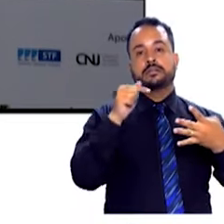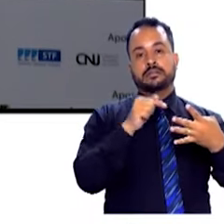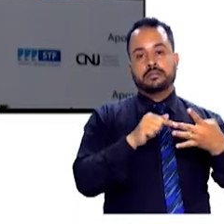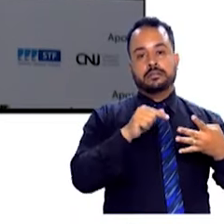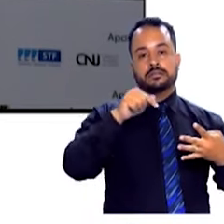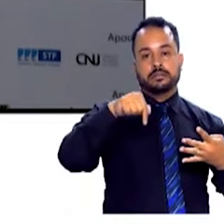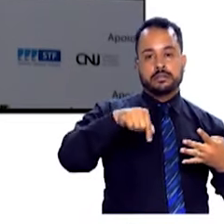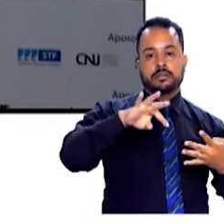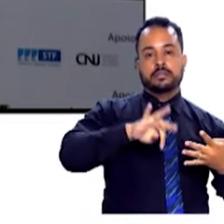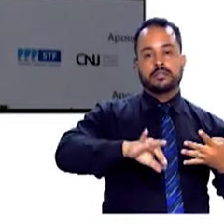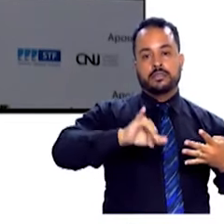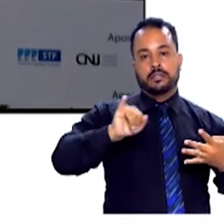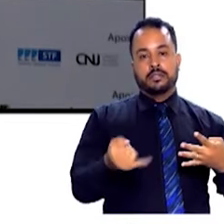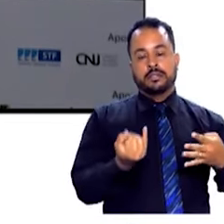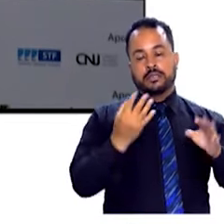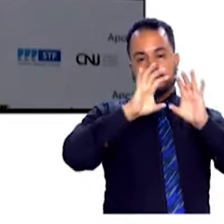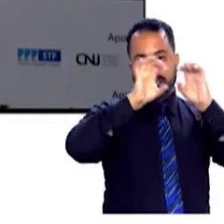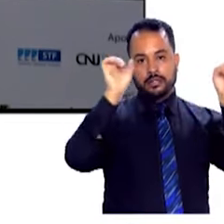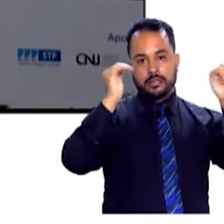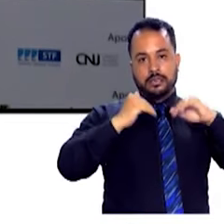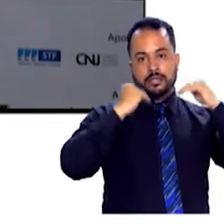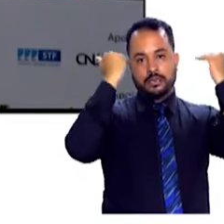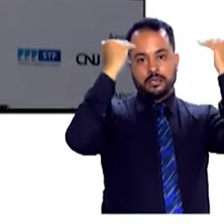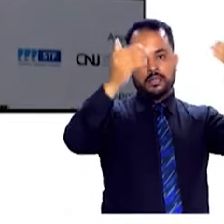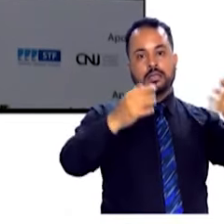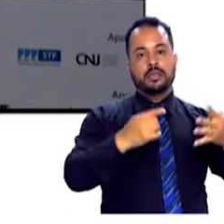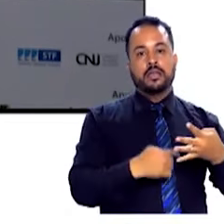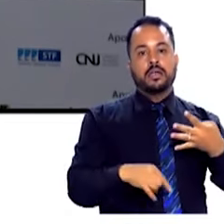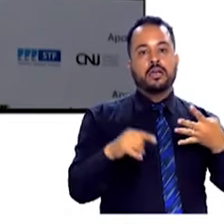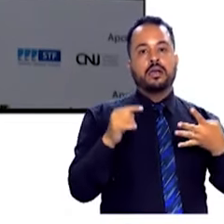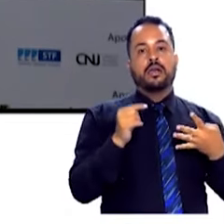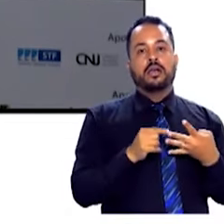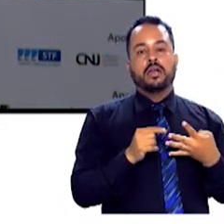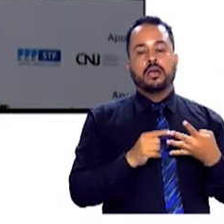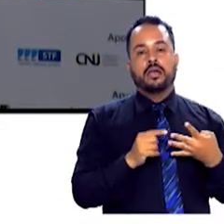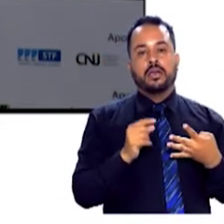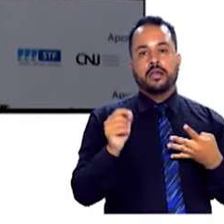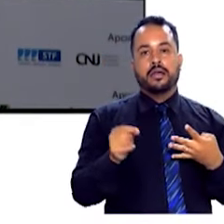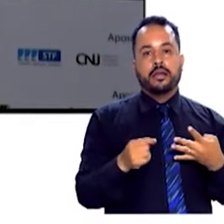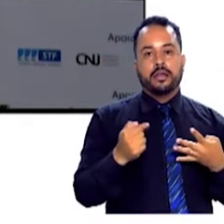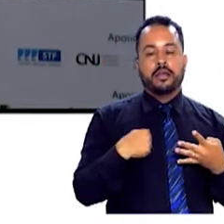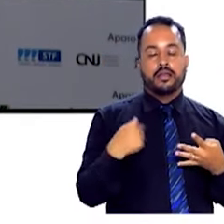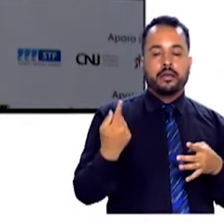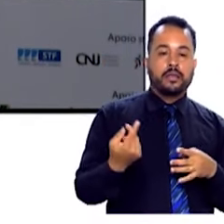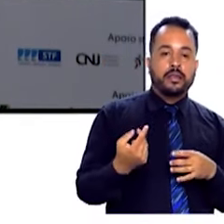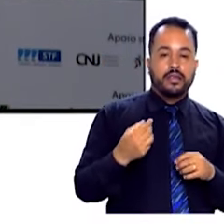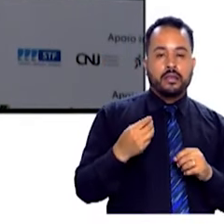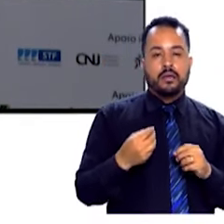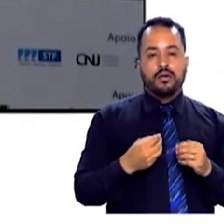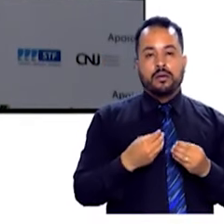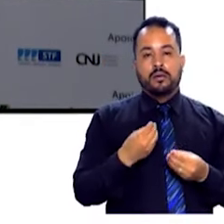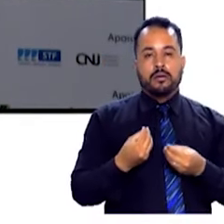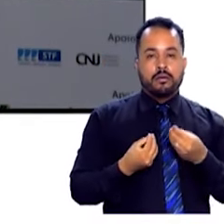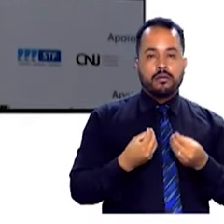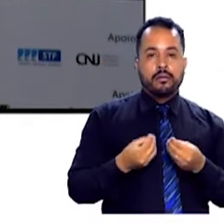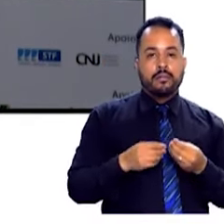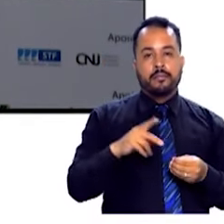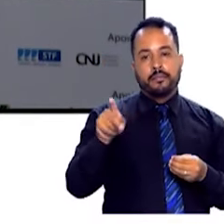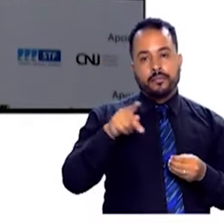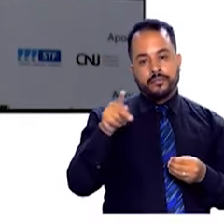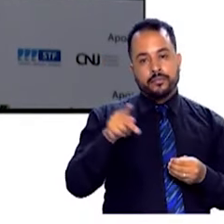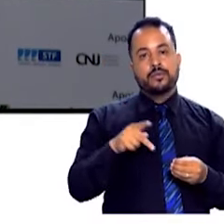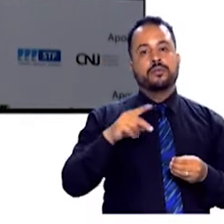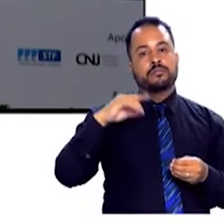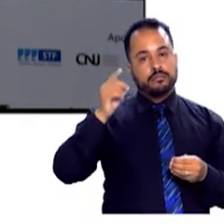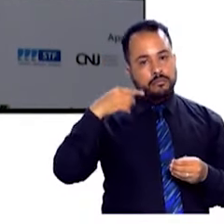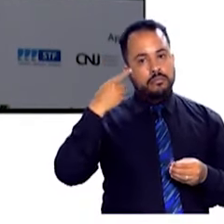Justiça eh e aí eu sempre procuro os professores brasileiros e advogados